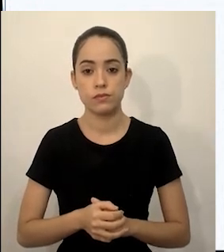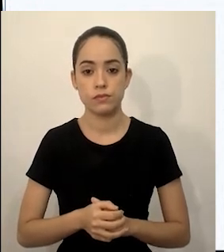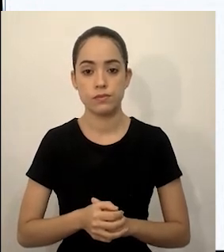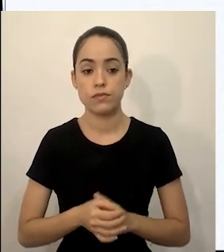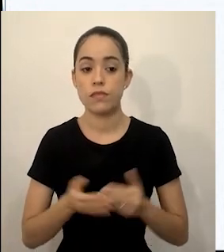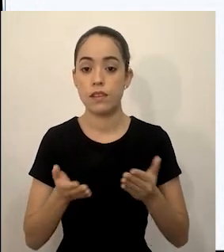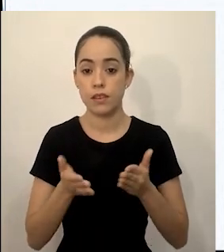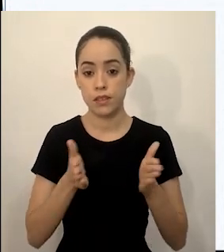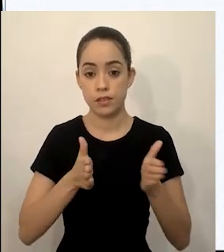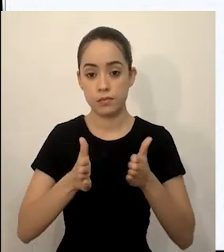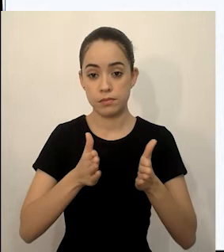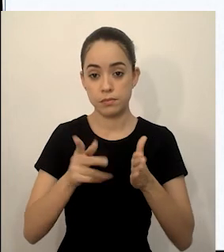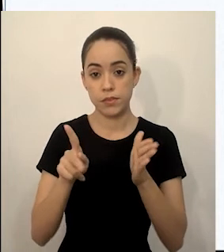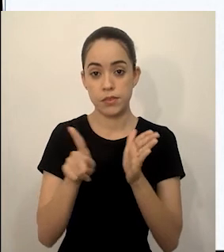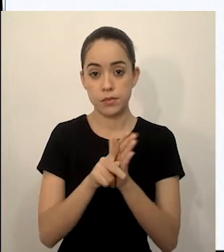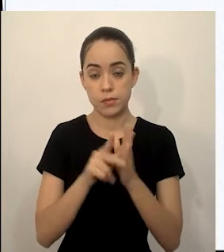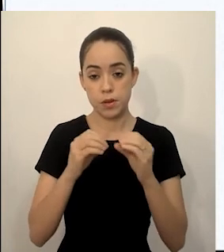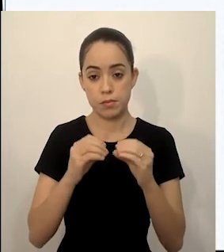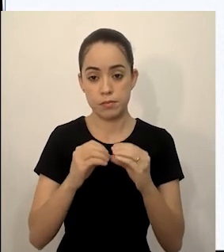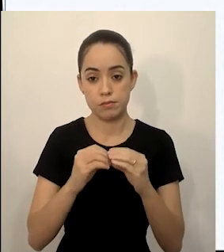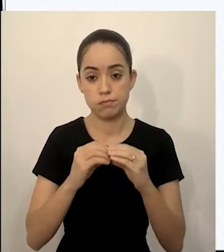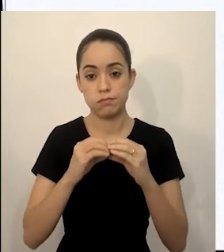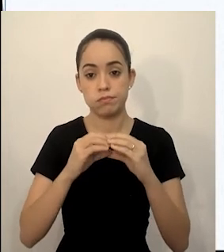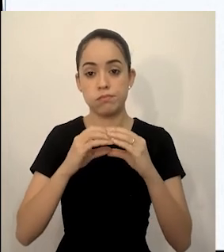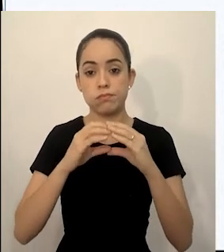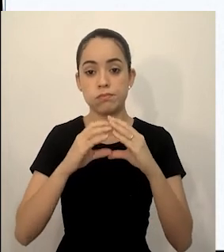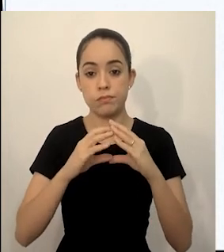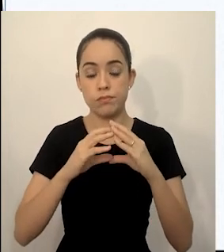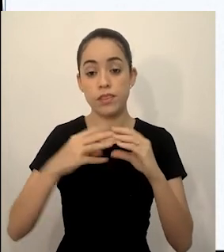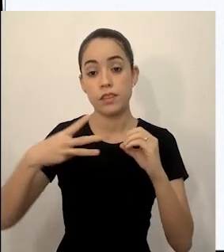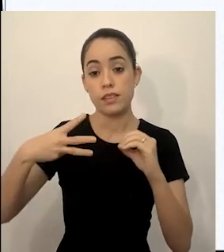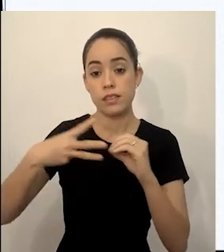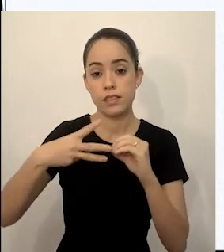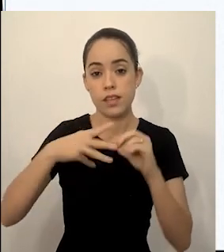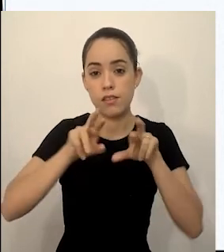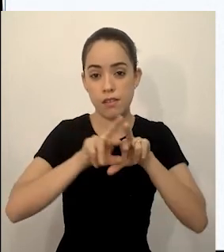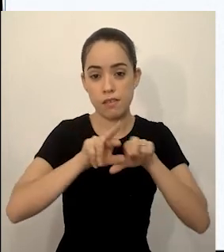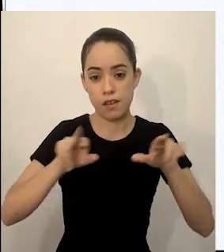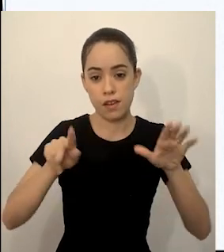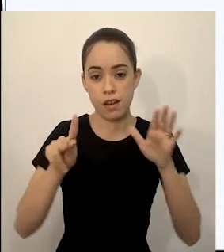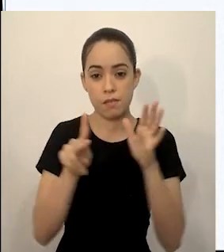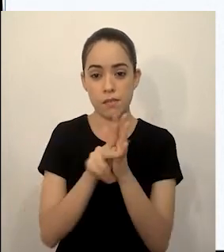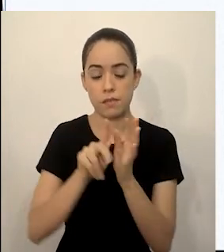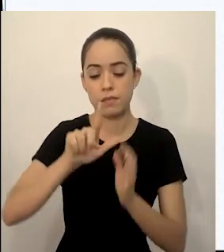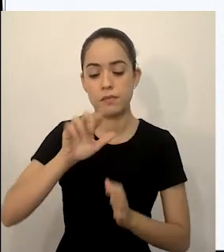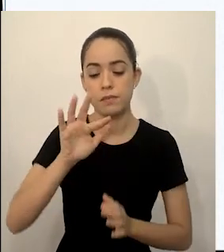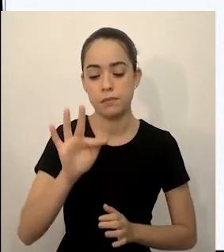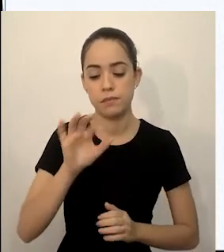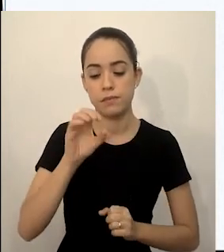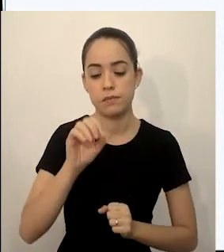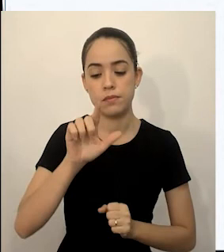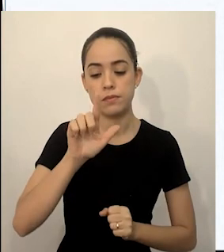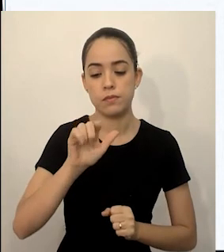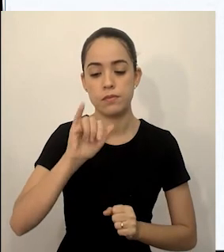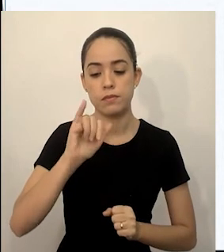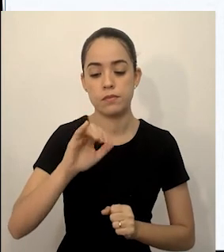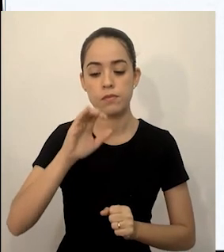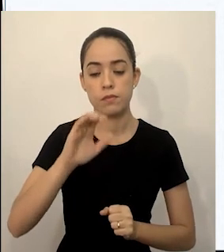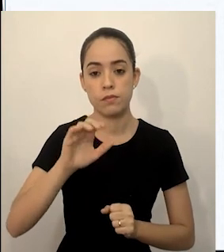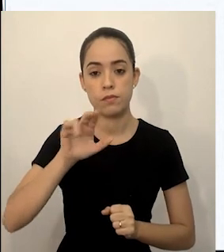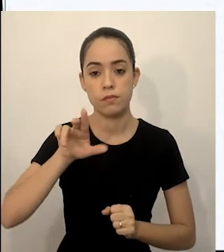Então, nesta fase de crescimento, as células foliculares